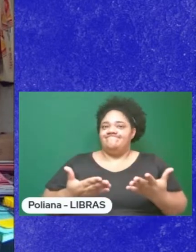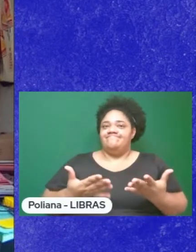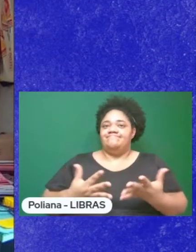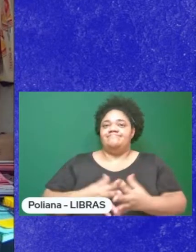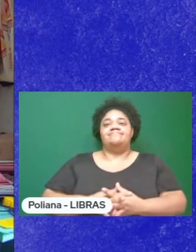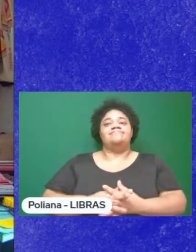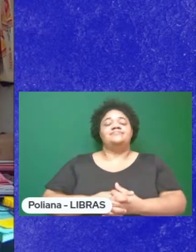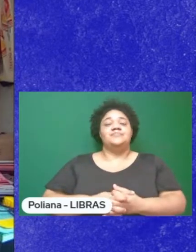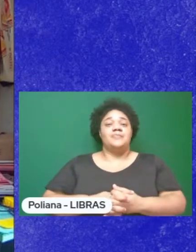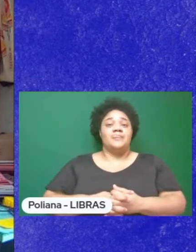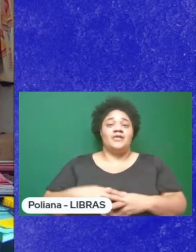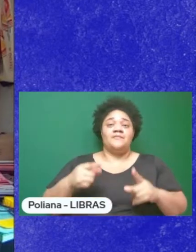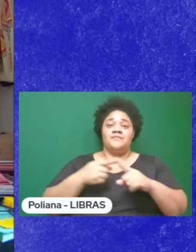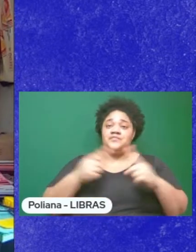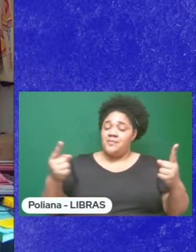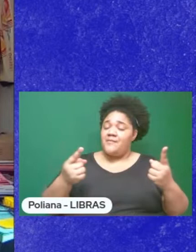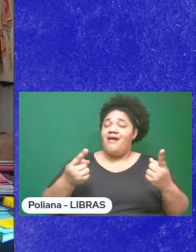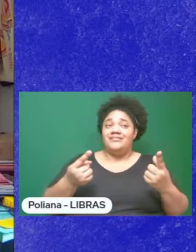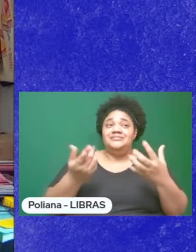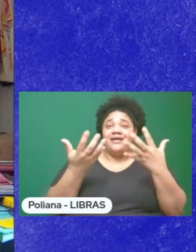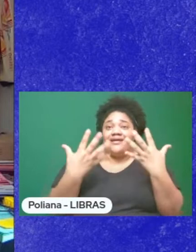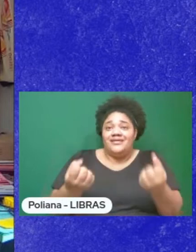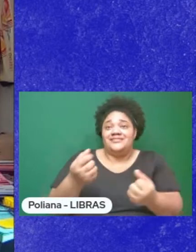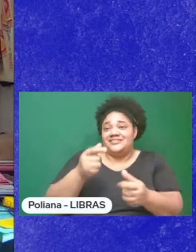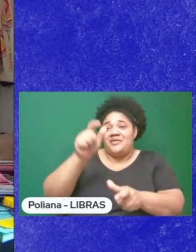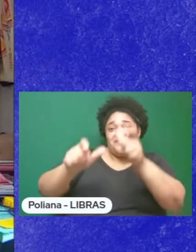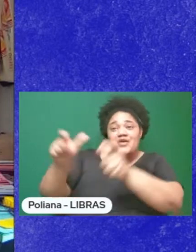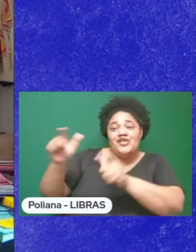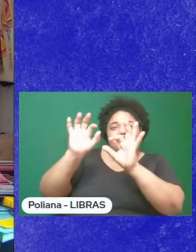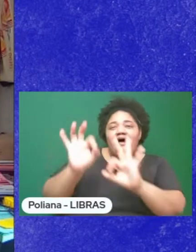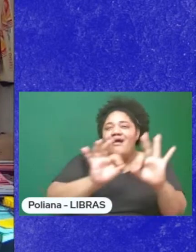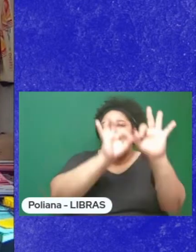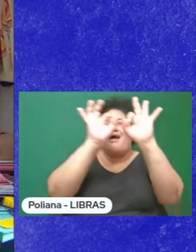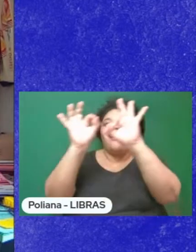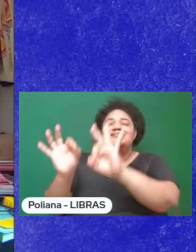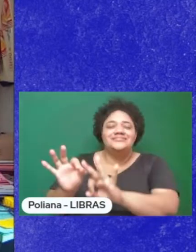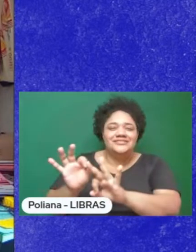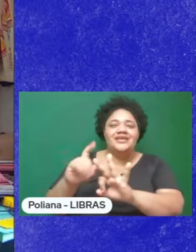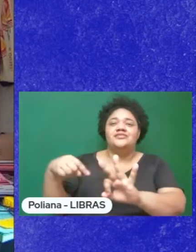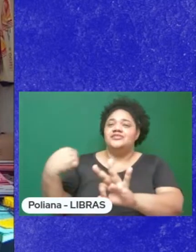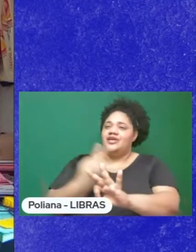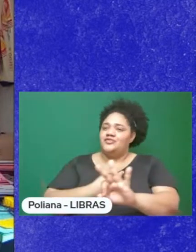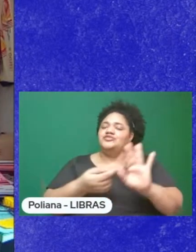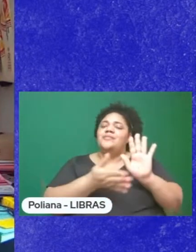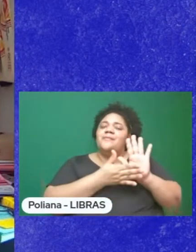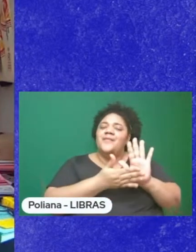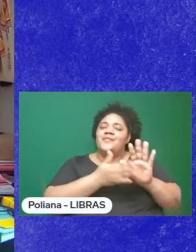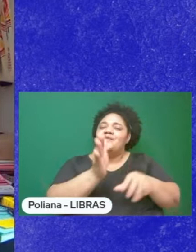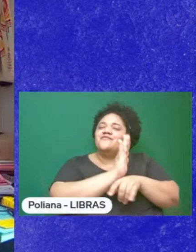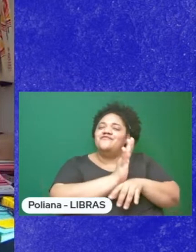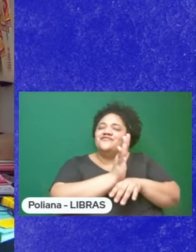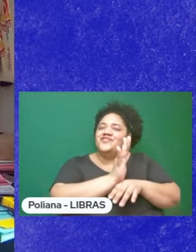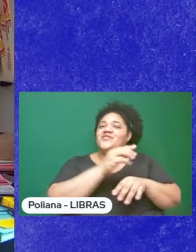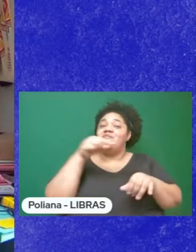e aí tem sido uma recepção muito linda, realmente, das pessoas com essa loucura toda que a gente propõe, né? Porque é um